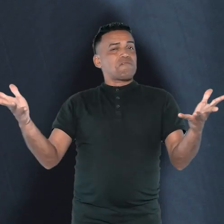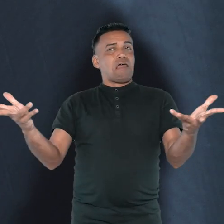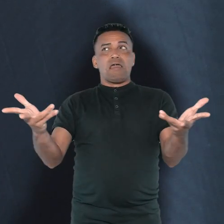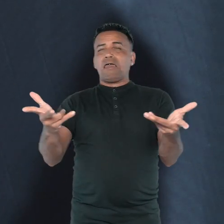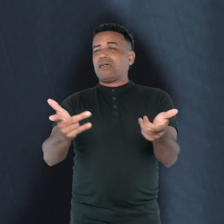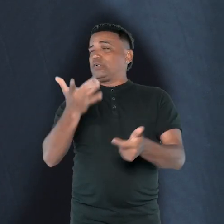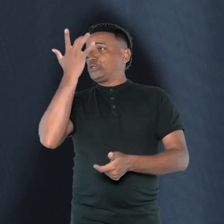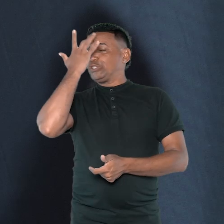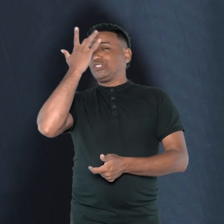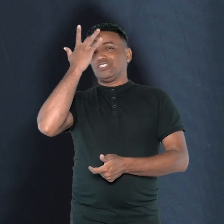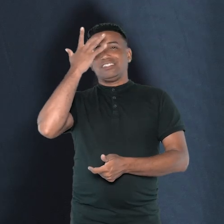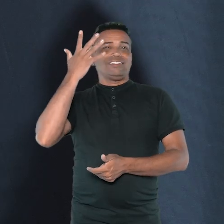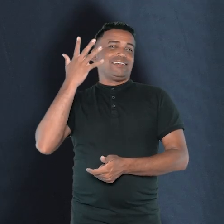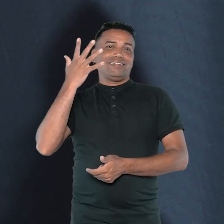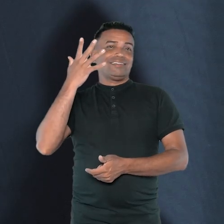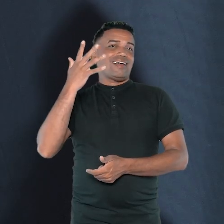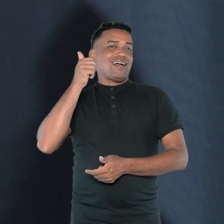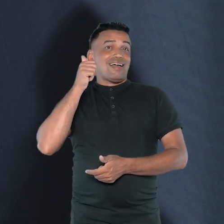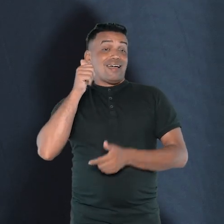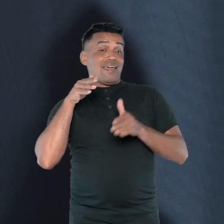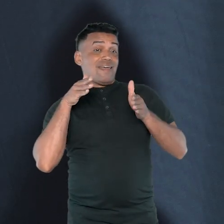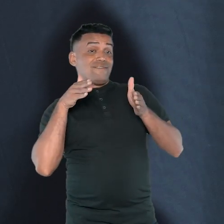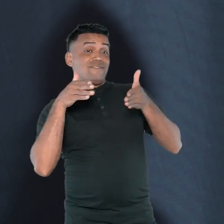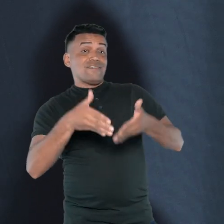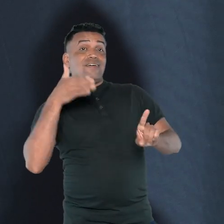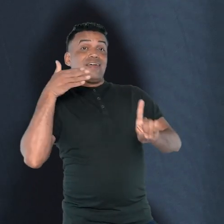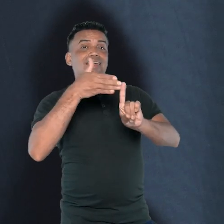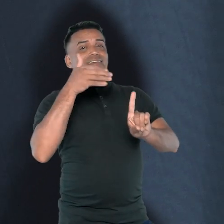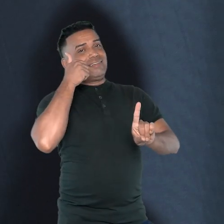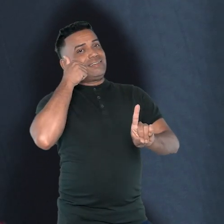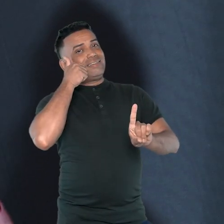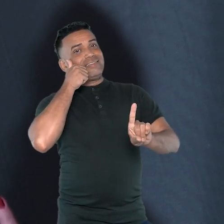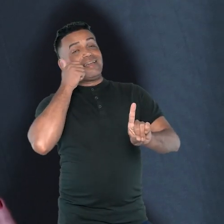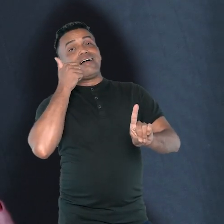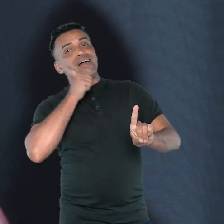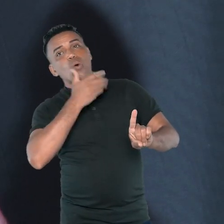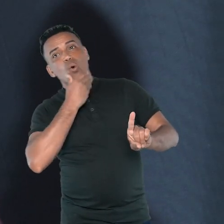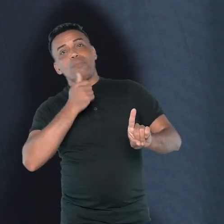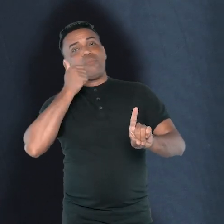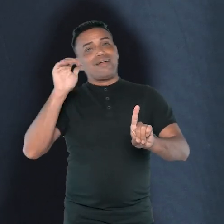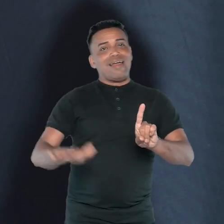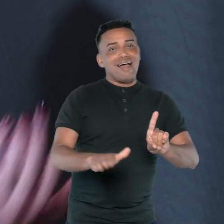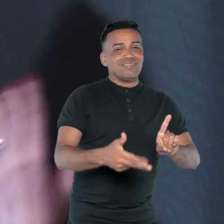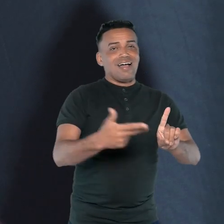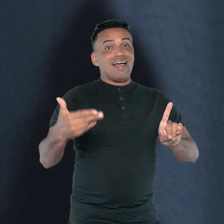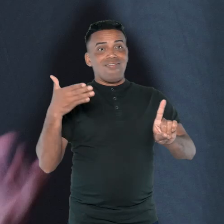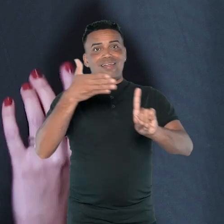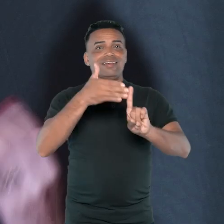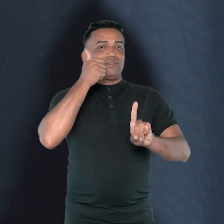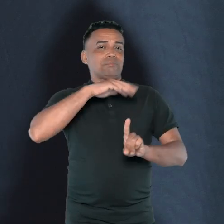da libido infantil. Mas esse lugar também, que parece muito bom, né, de ser uma figura